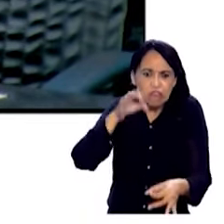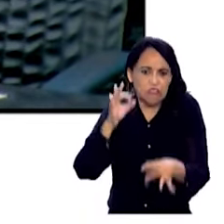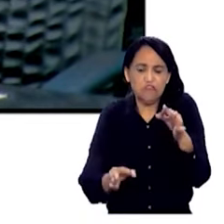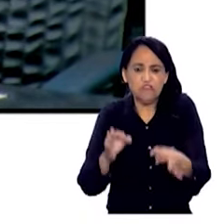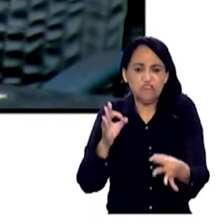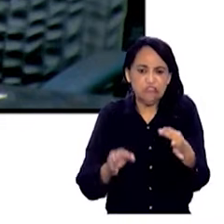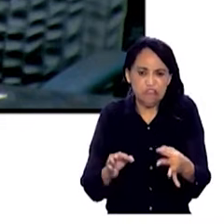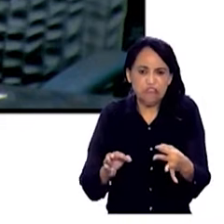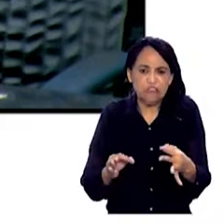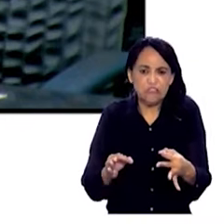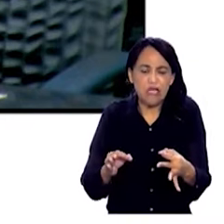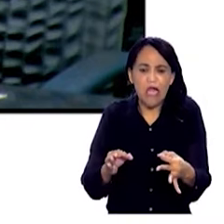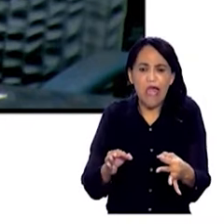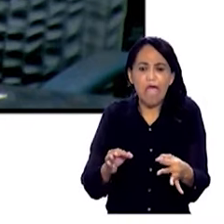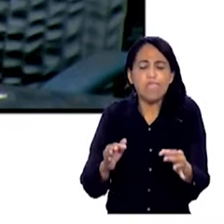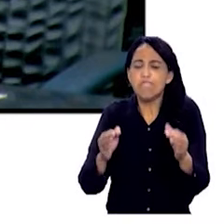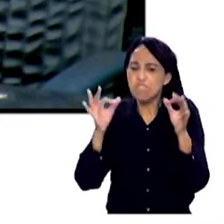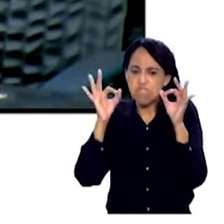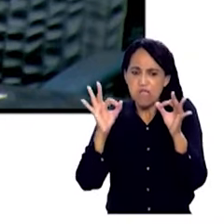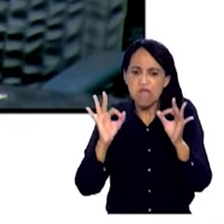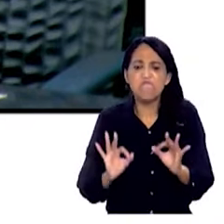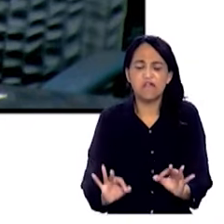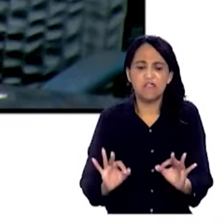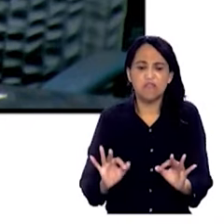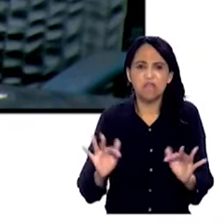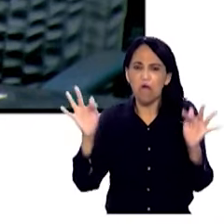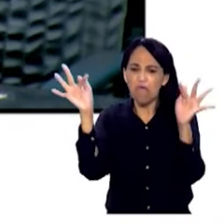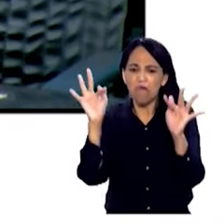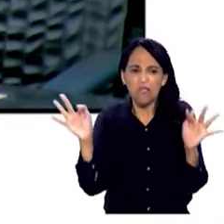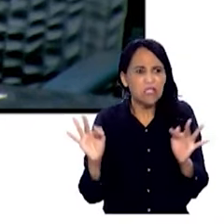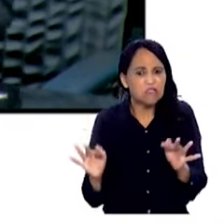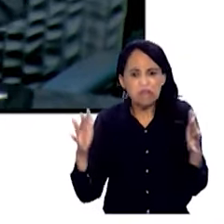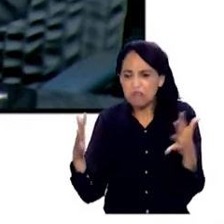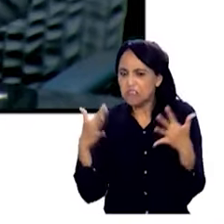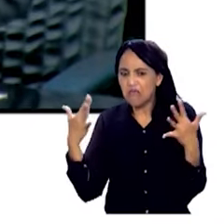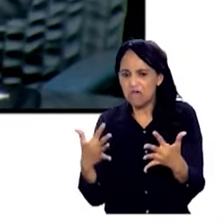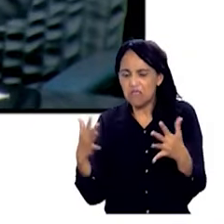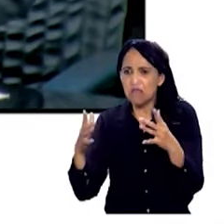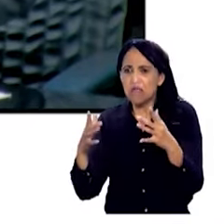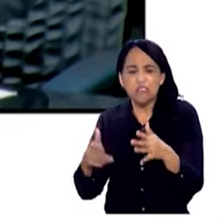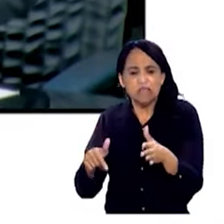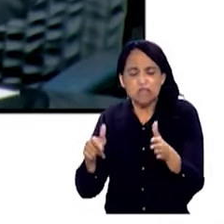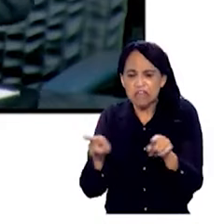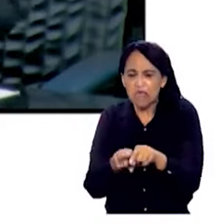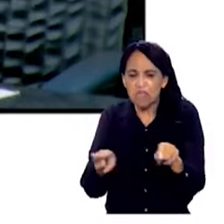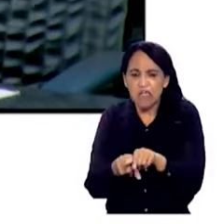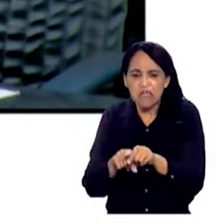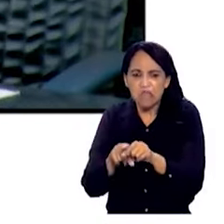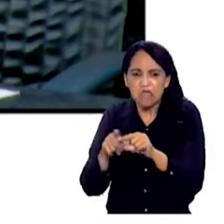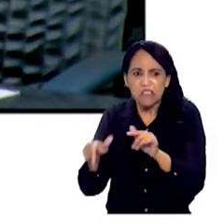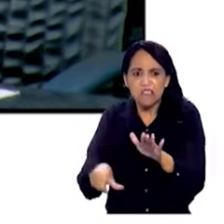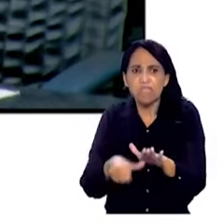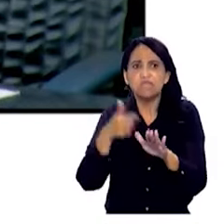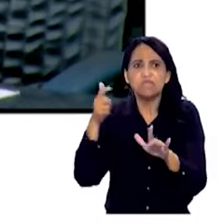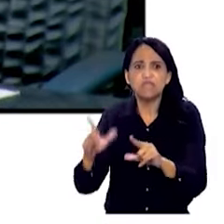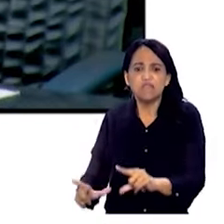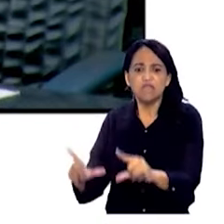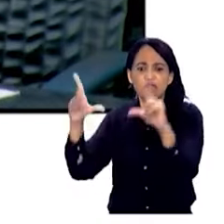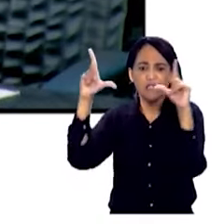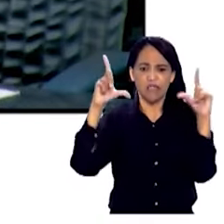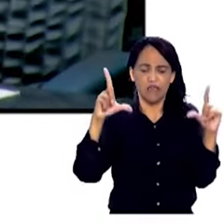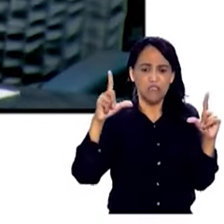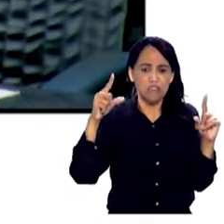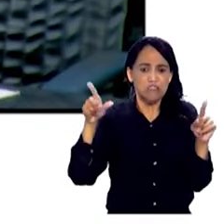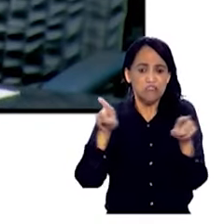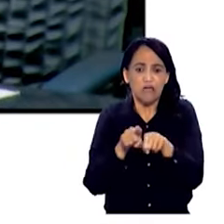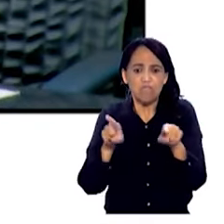organização do evento com essa eh designação desse primeiro painel e eu mesmo no meu trabalho procurei tratar de algumas